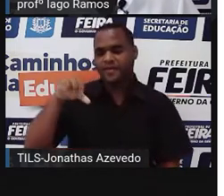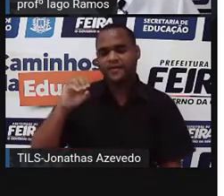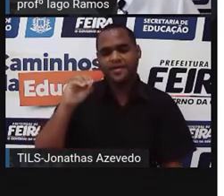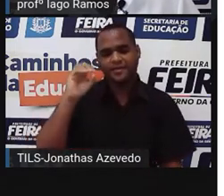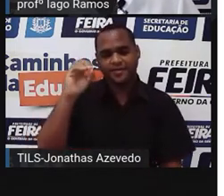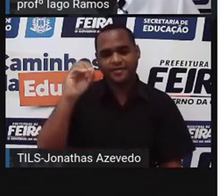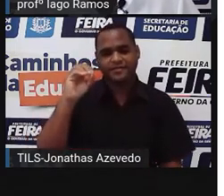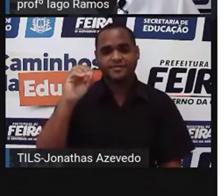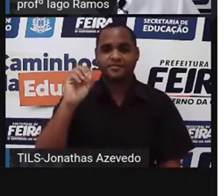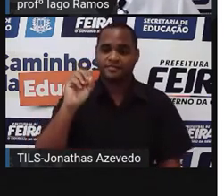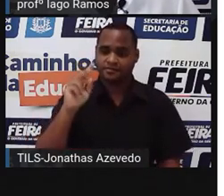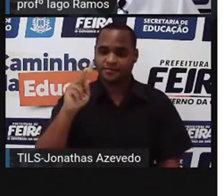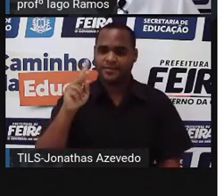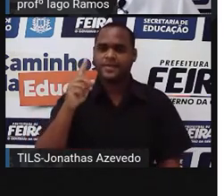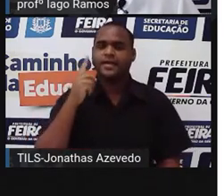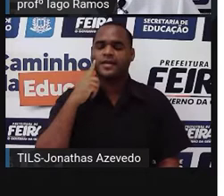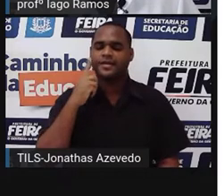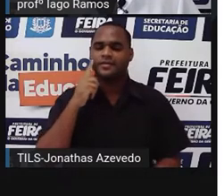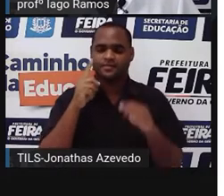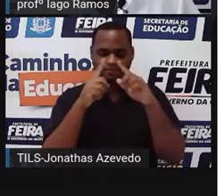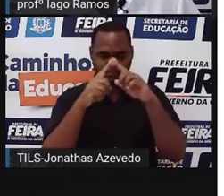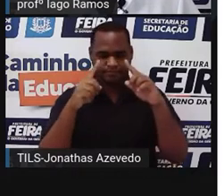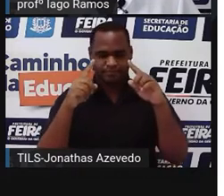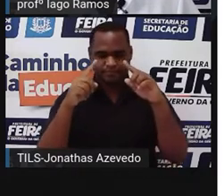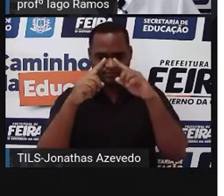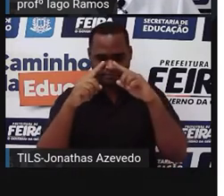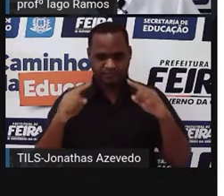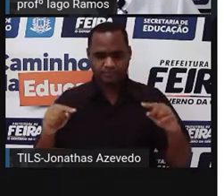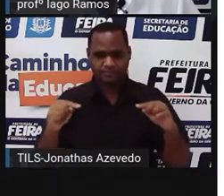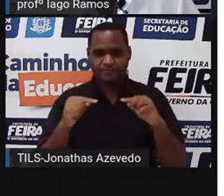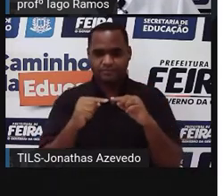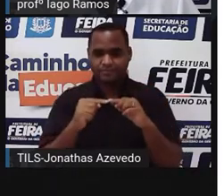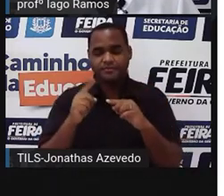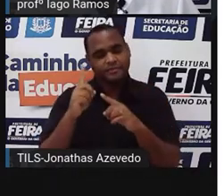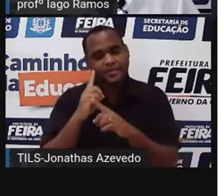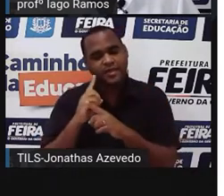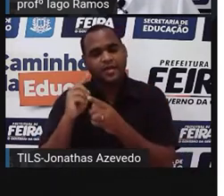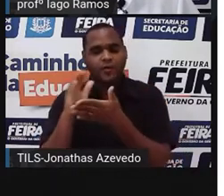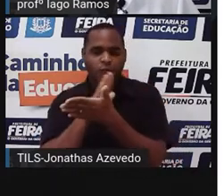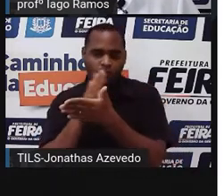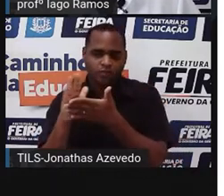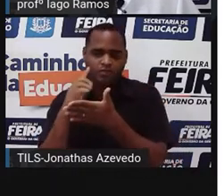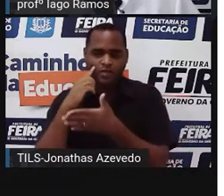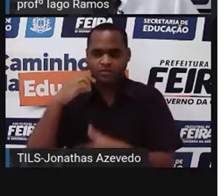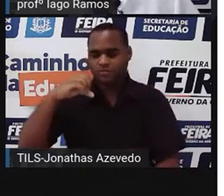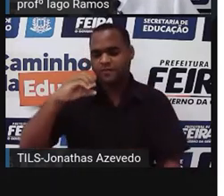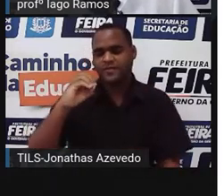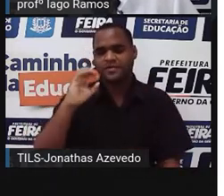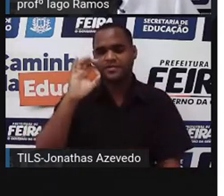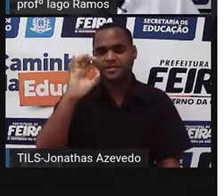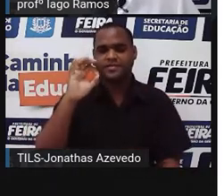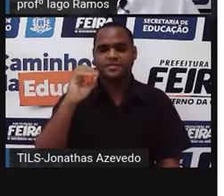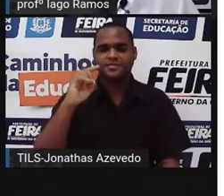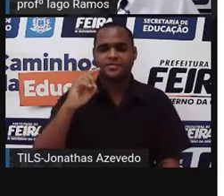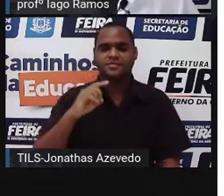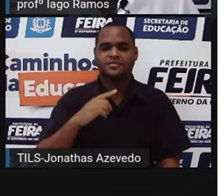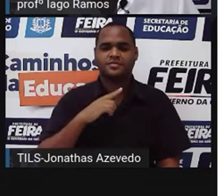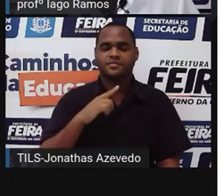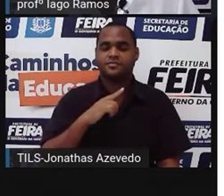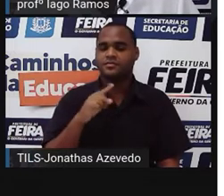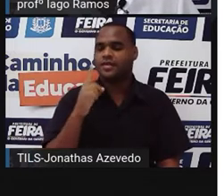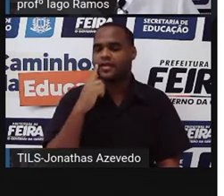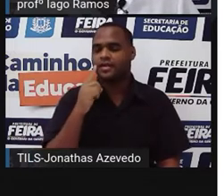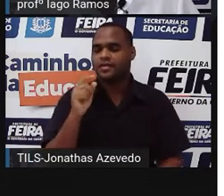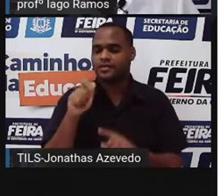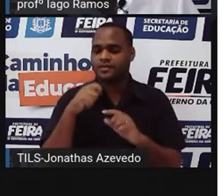ângulo reto. Então, esse triângulo, um dos ângulos internos dele mede 90, ângulo reto, ele é chamado